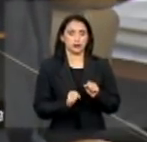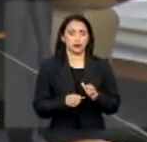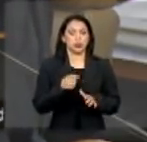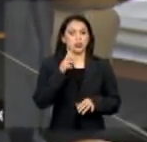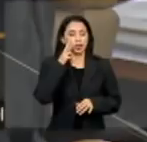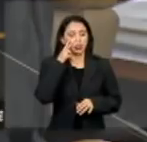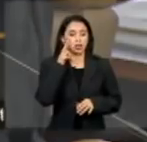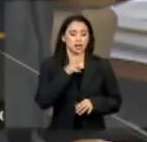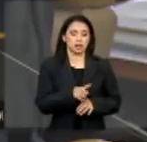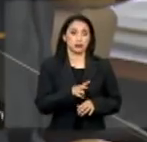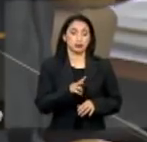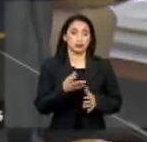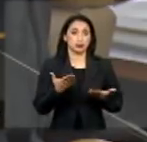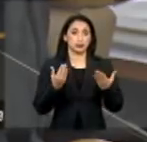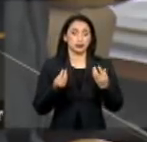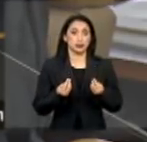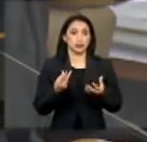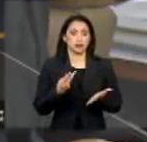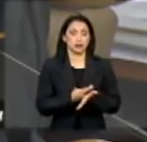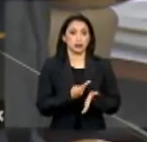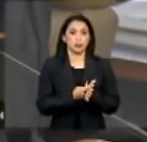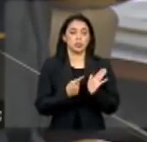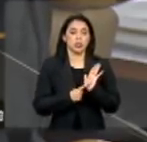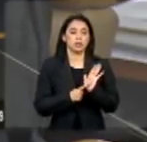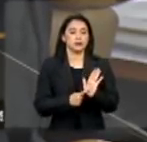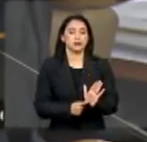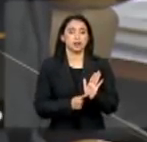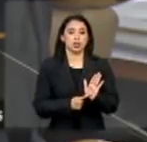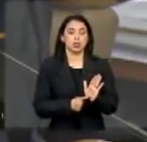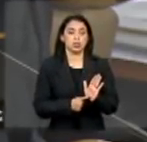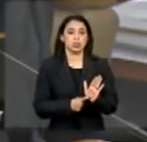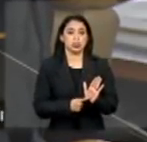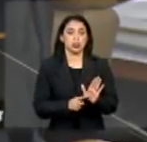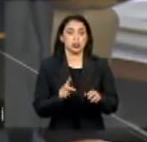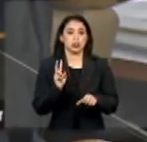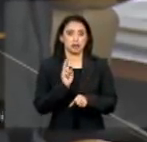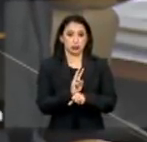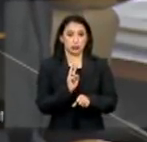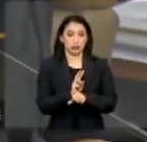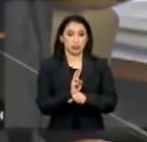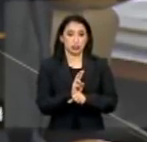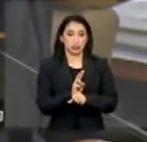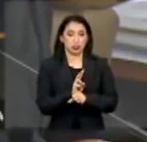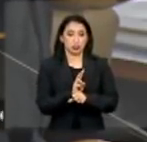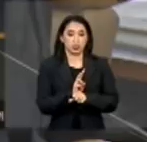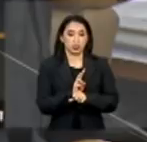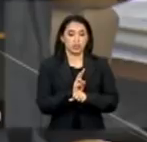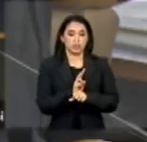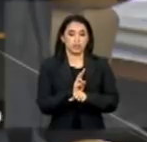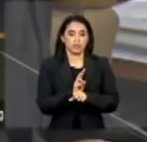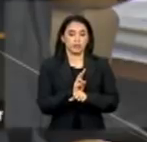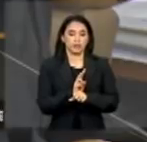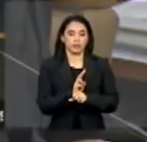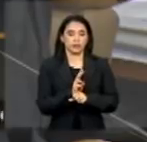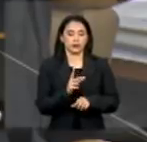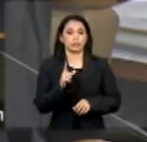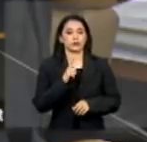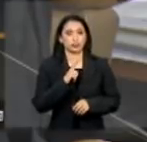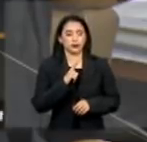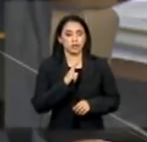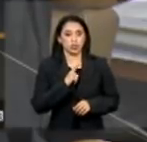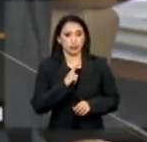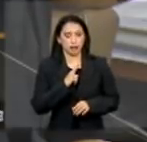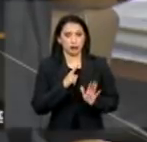concomitância na explícita ação das razões defensivo é que obviamente há sobreposição de